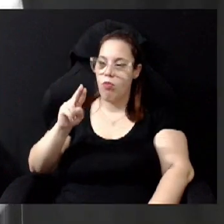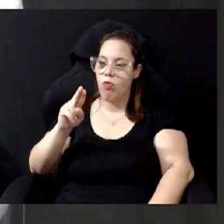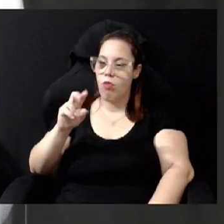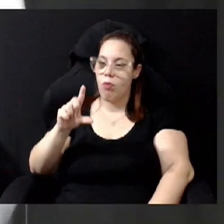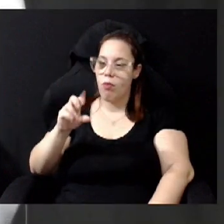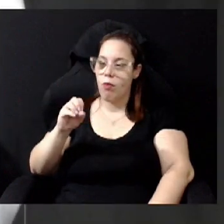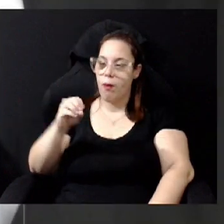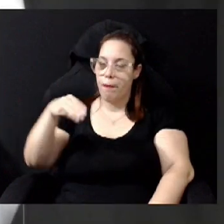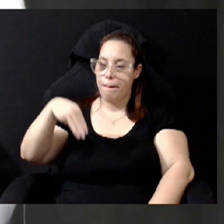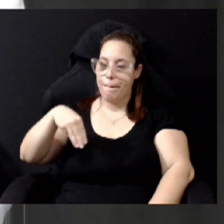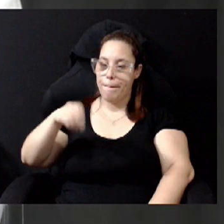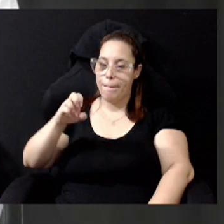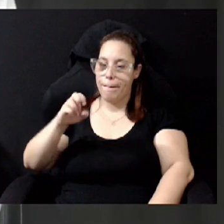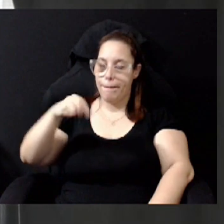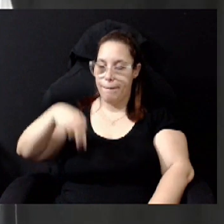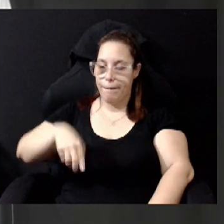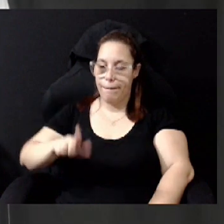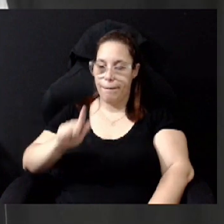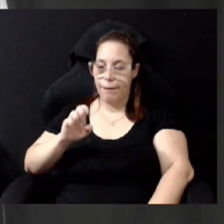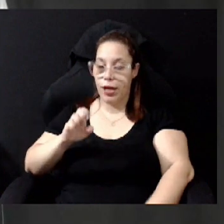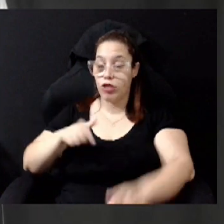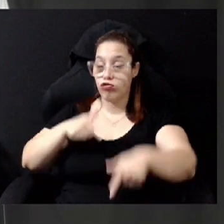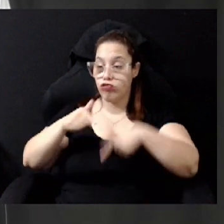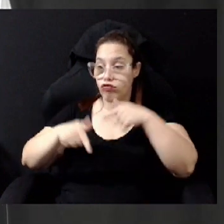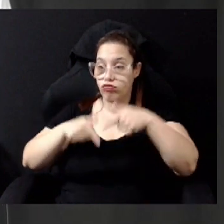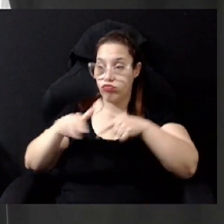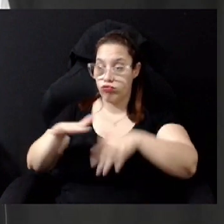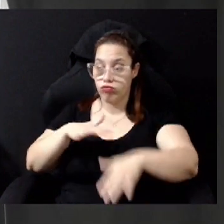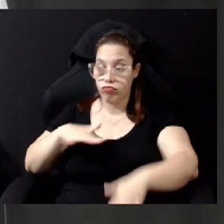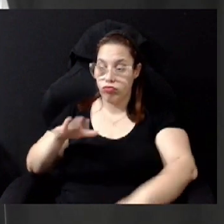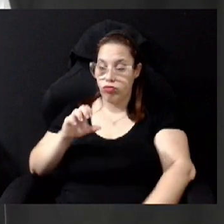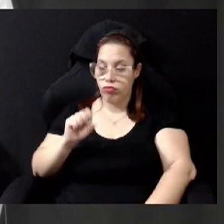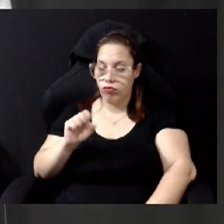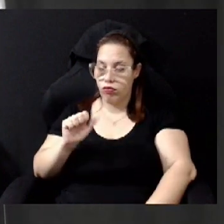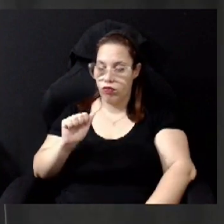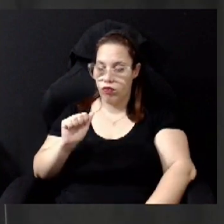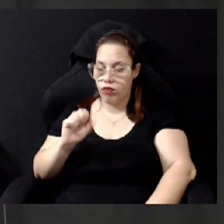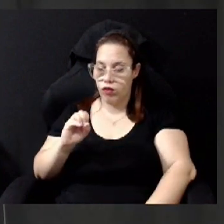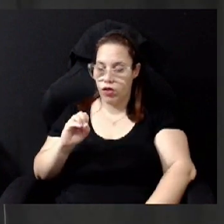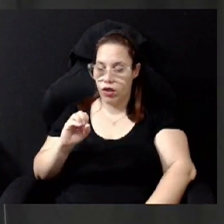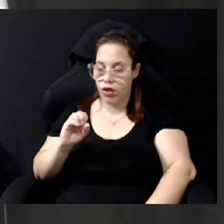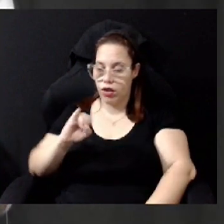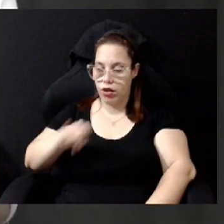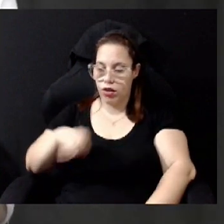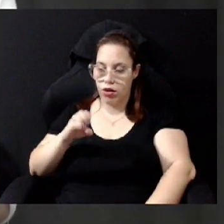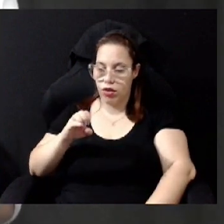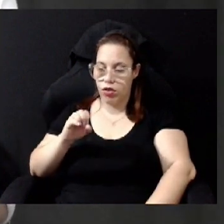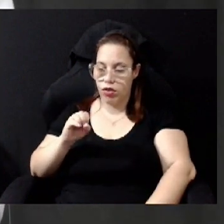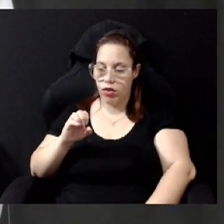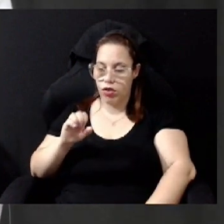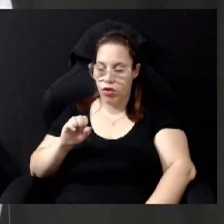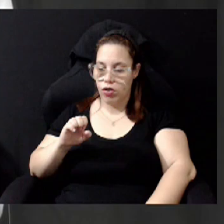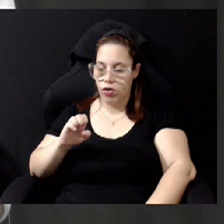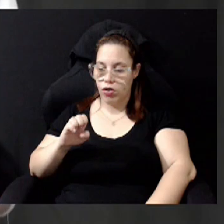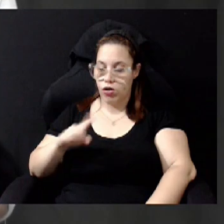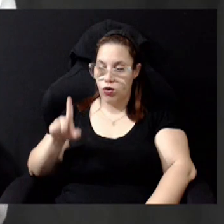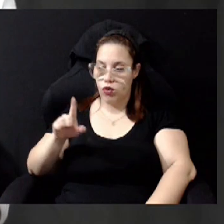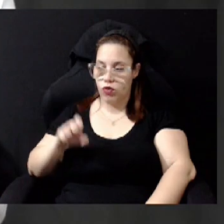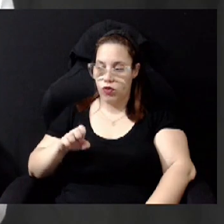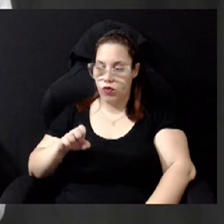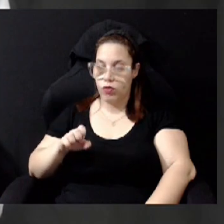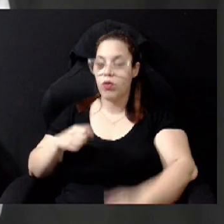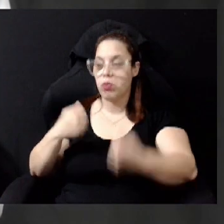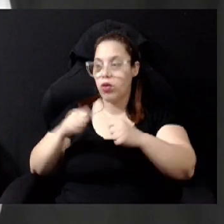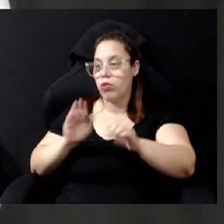Pelo trabalho que fazem ali na região do São José e também na base do Vila Palmeiras, e pudemos ajudar. Nós